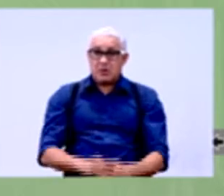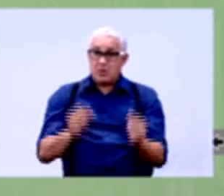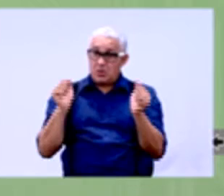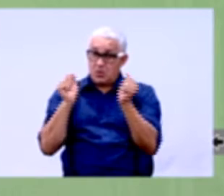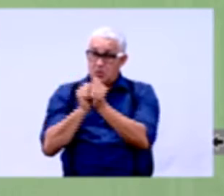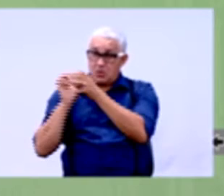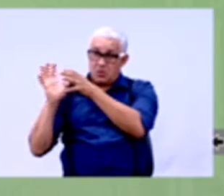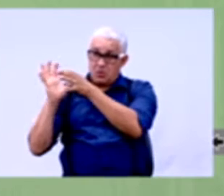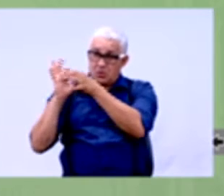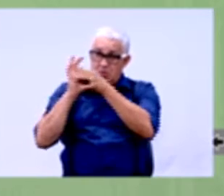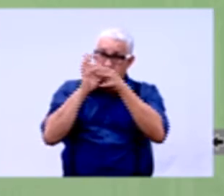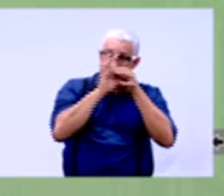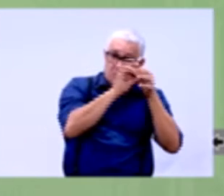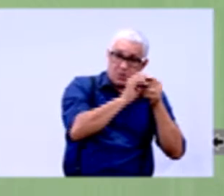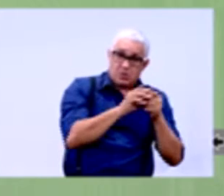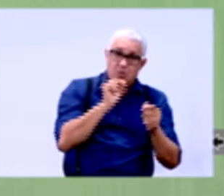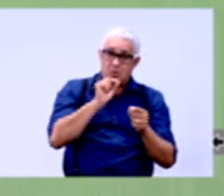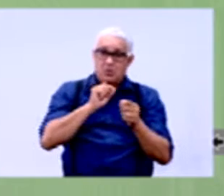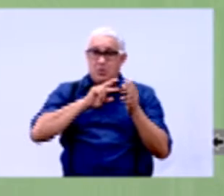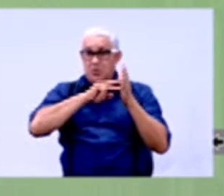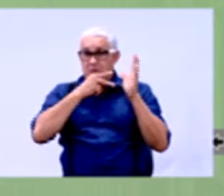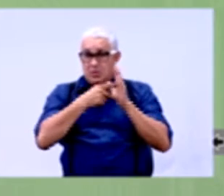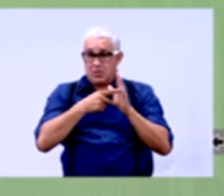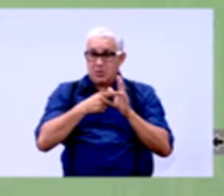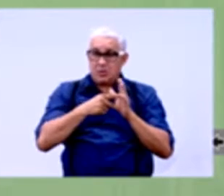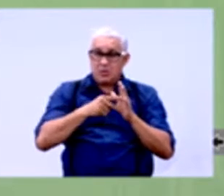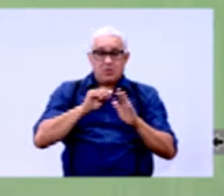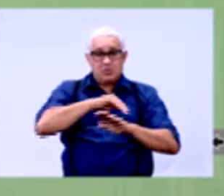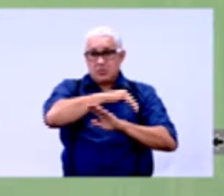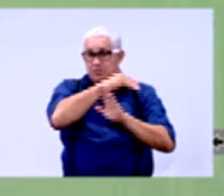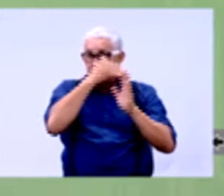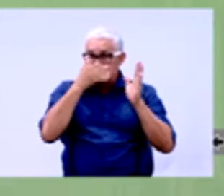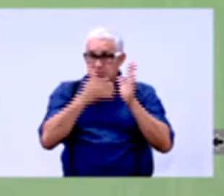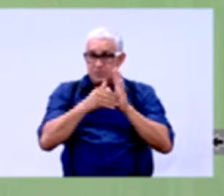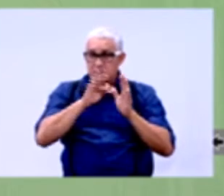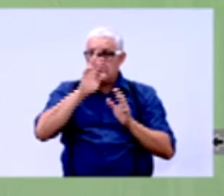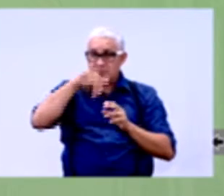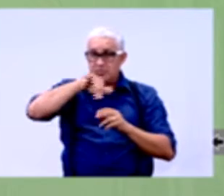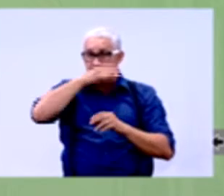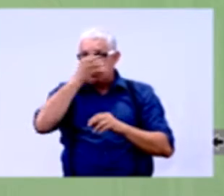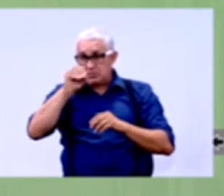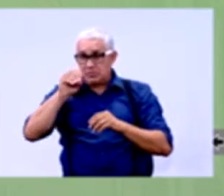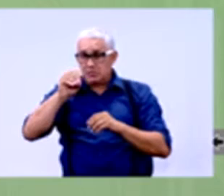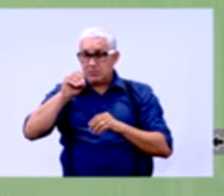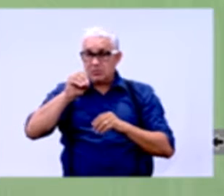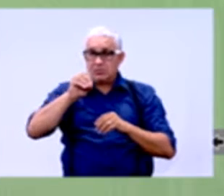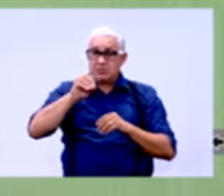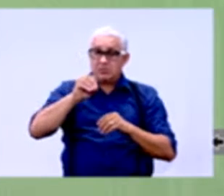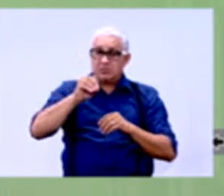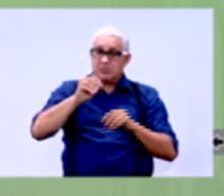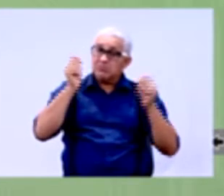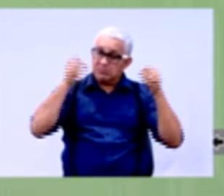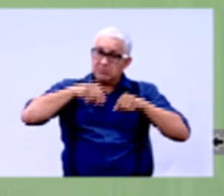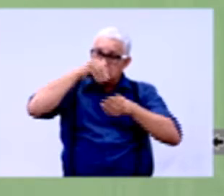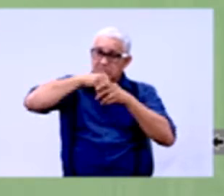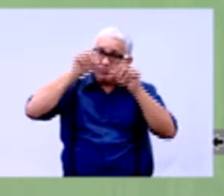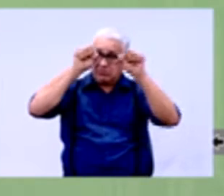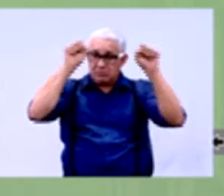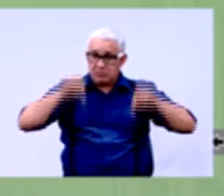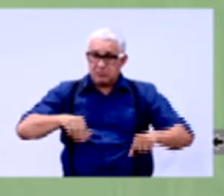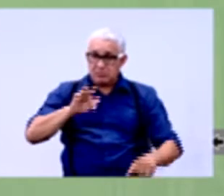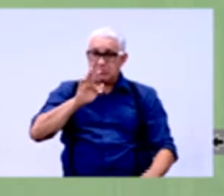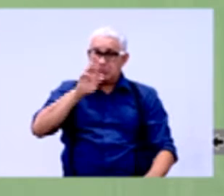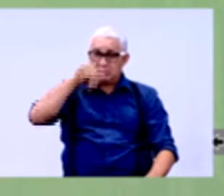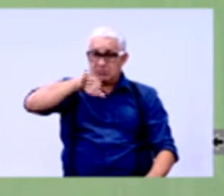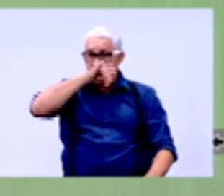conjunto, correspondem à totalidade das funções possíveis do sistema, ou seja, a